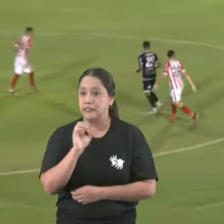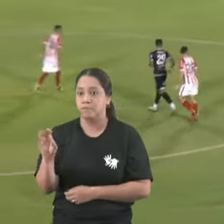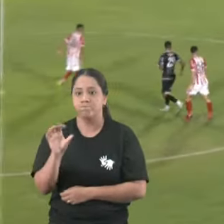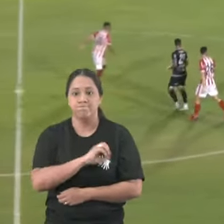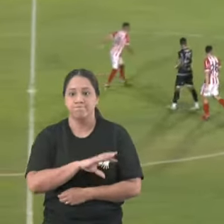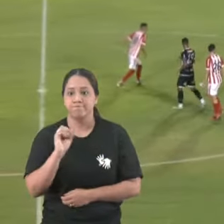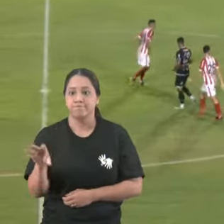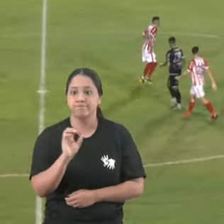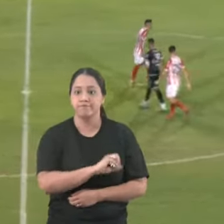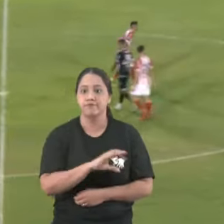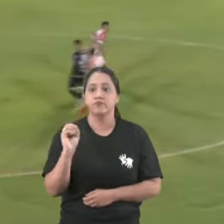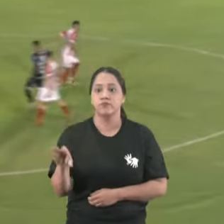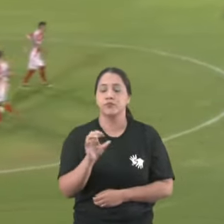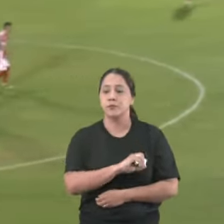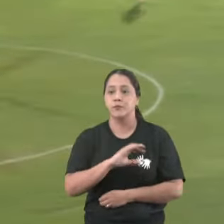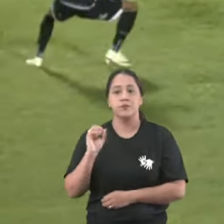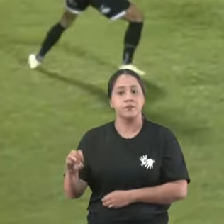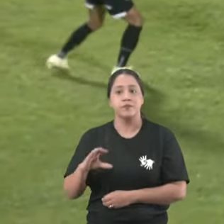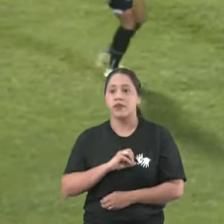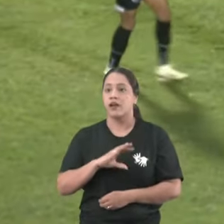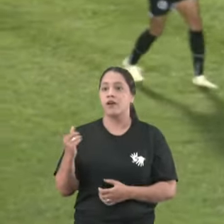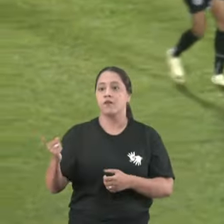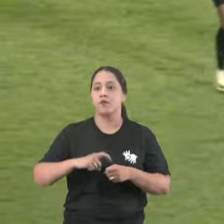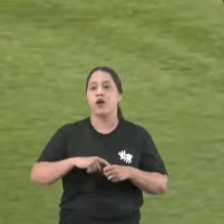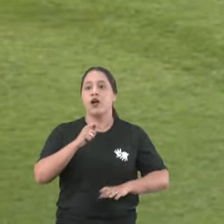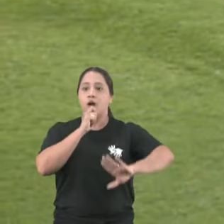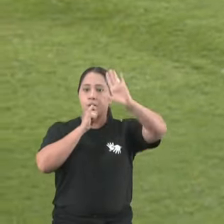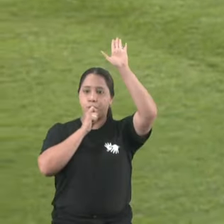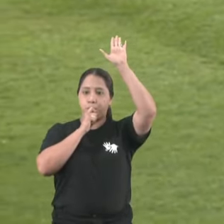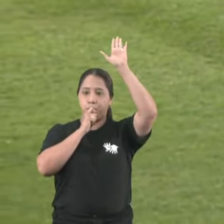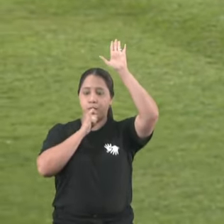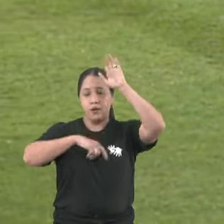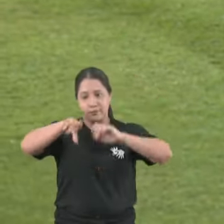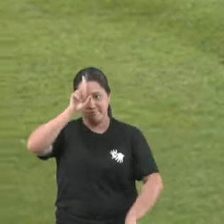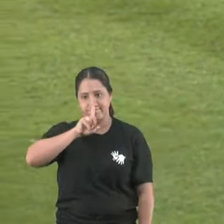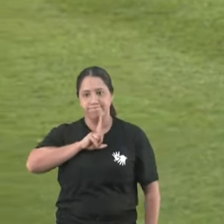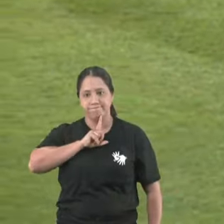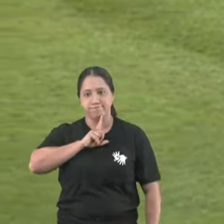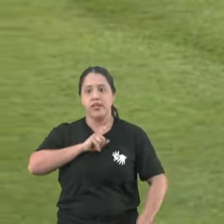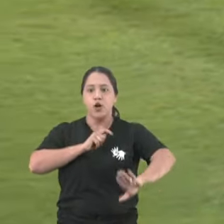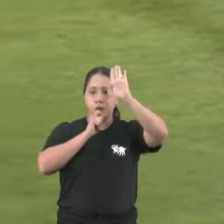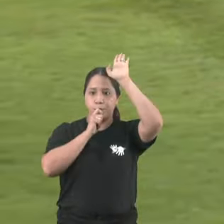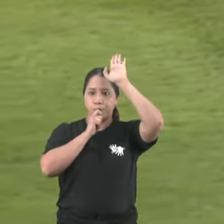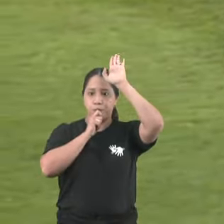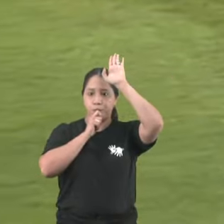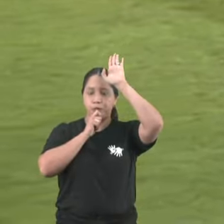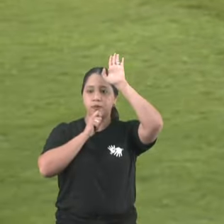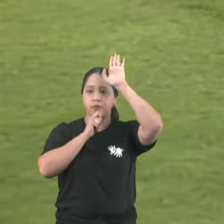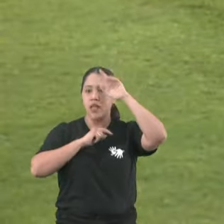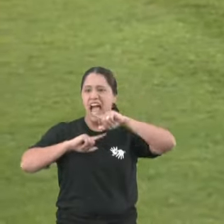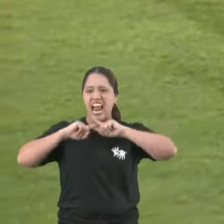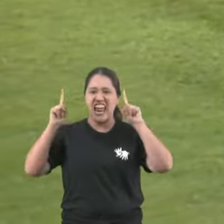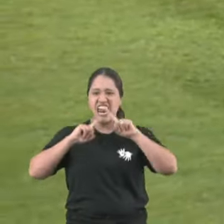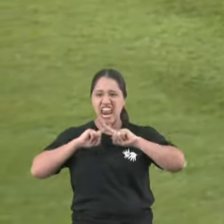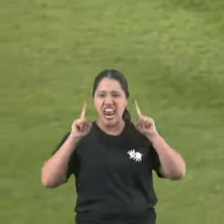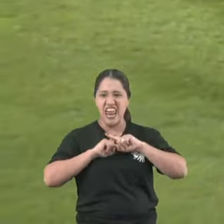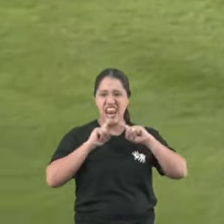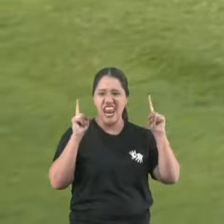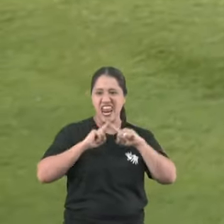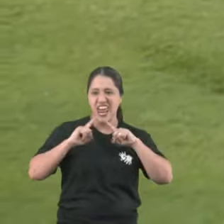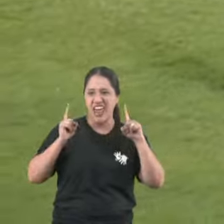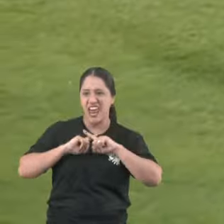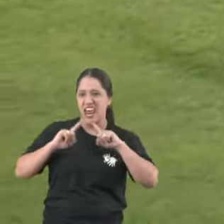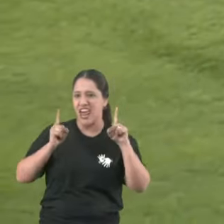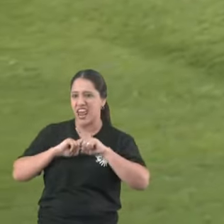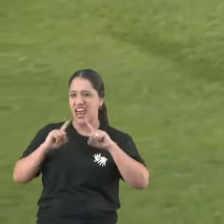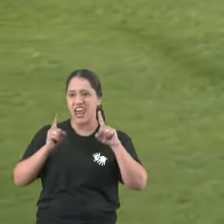Léo Pereira. Henrique. Recuperação da marcação, na sequência falta em cima do Colina. O Colina reclama um monte.